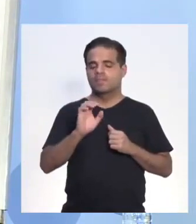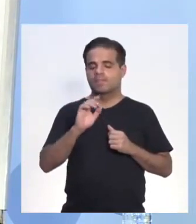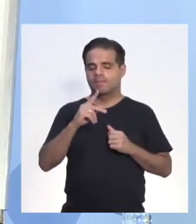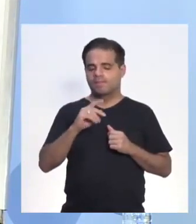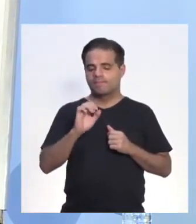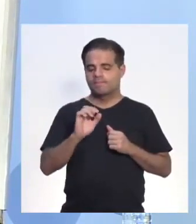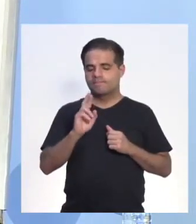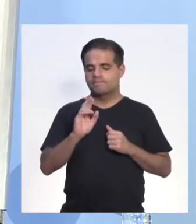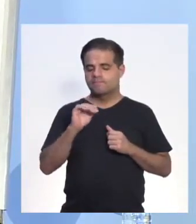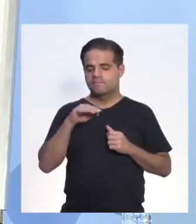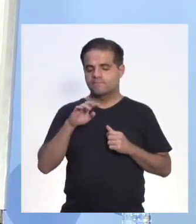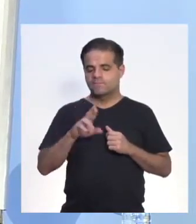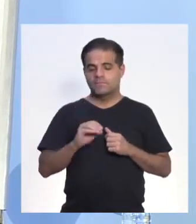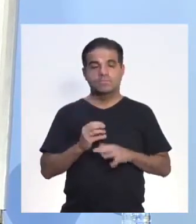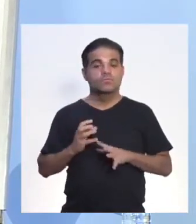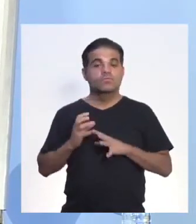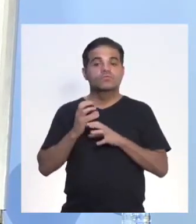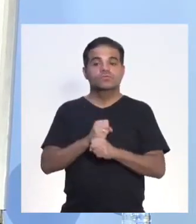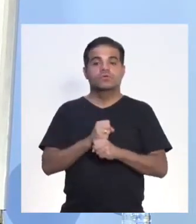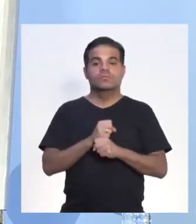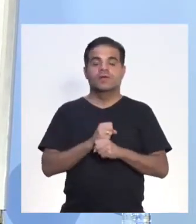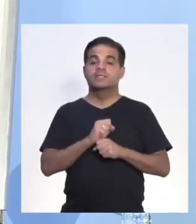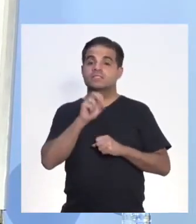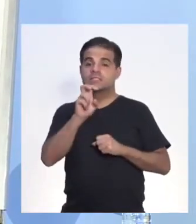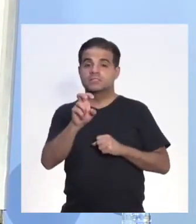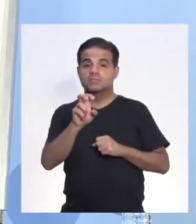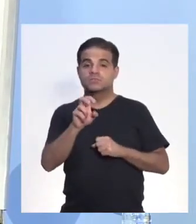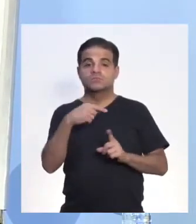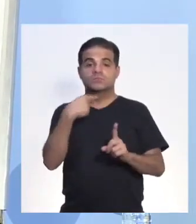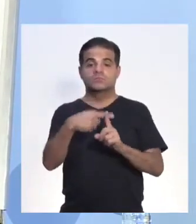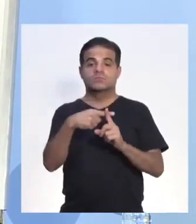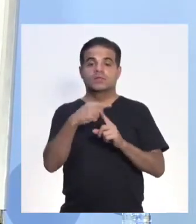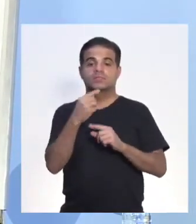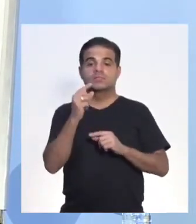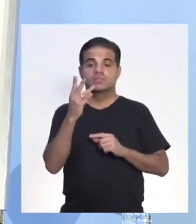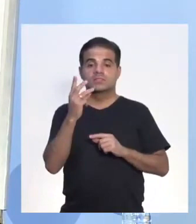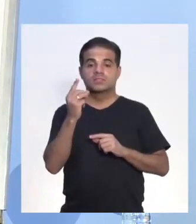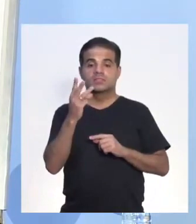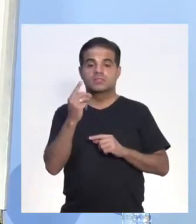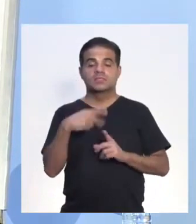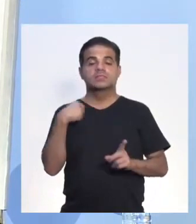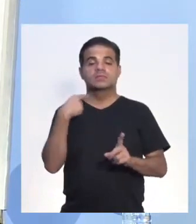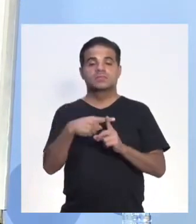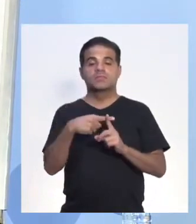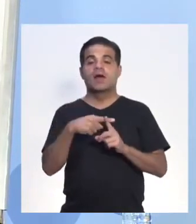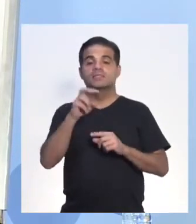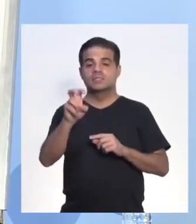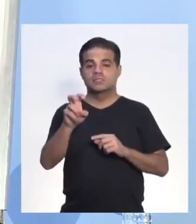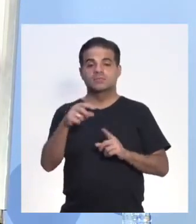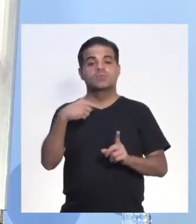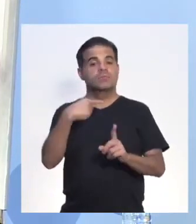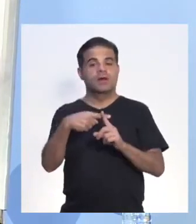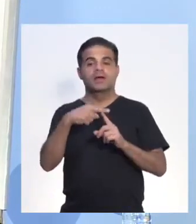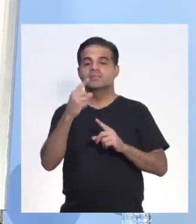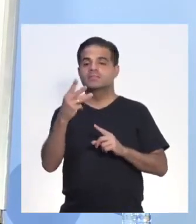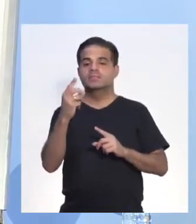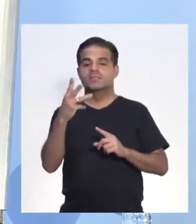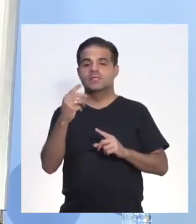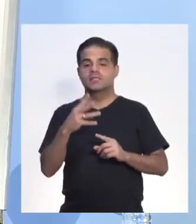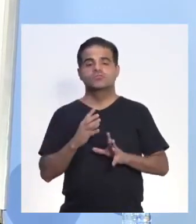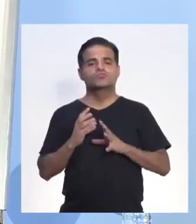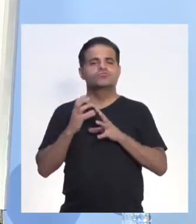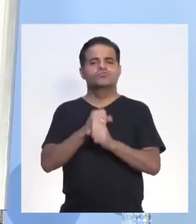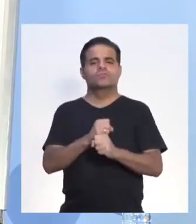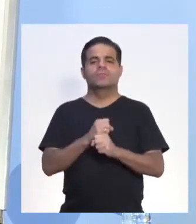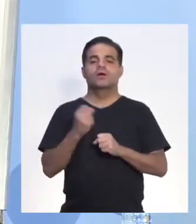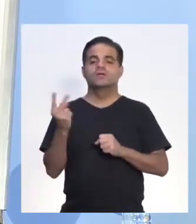Perímetro. Eu vou somar 5 mais 13 mais 5 mais 13. Se eu somar